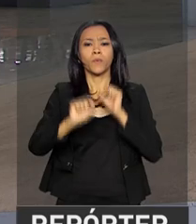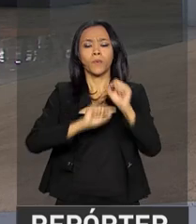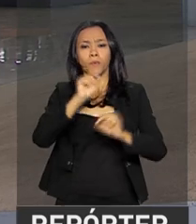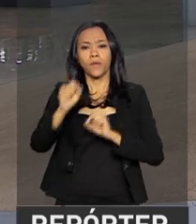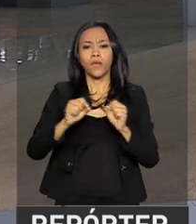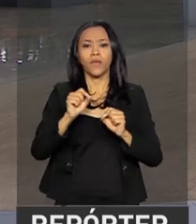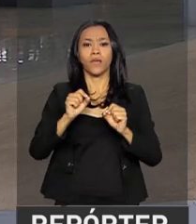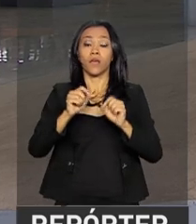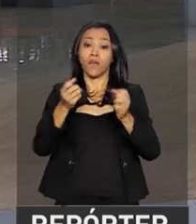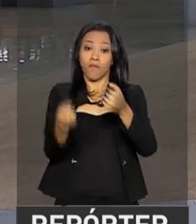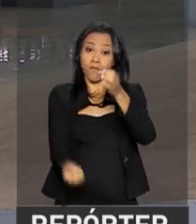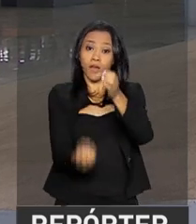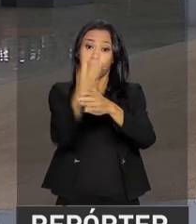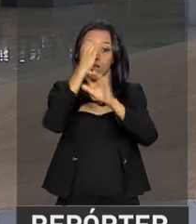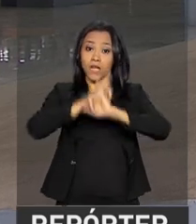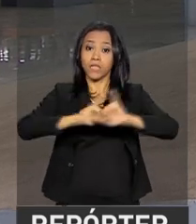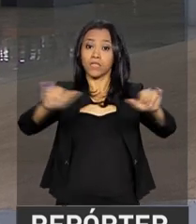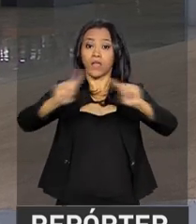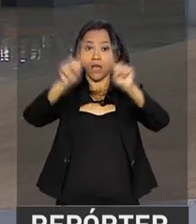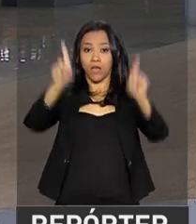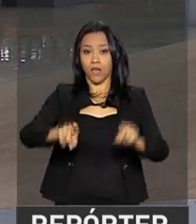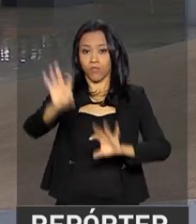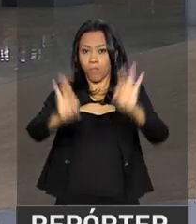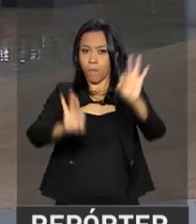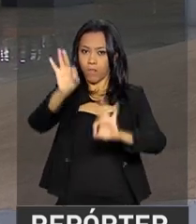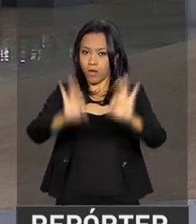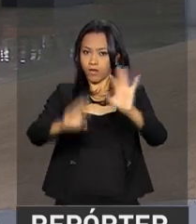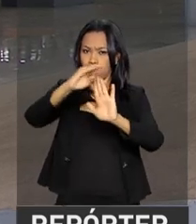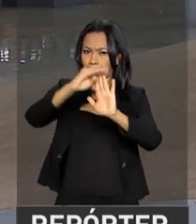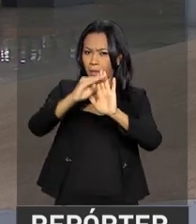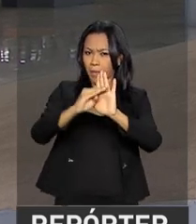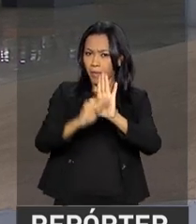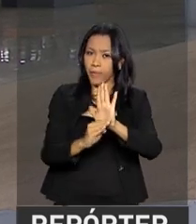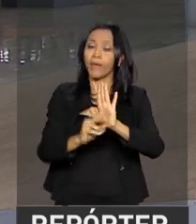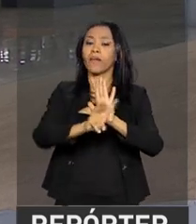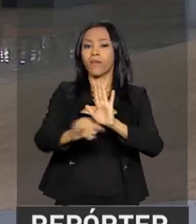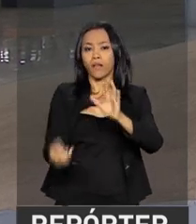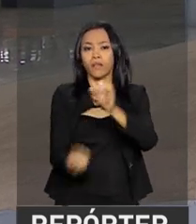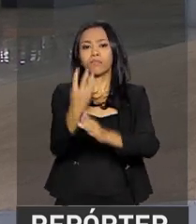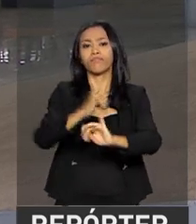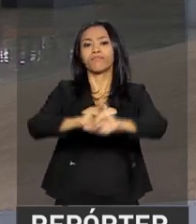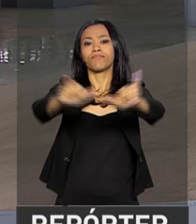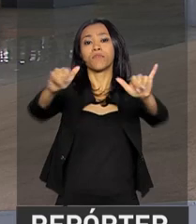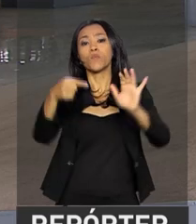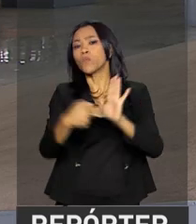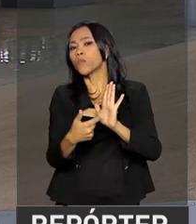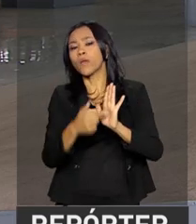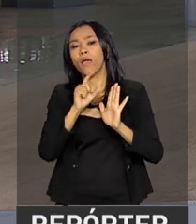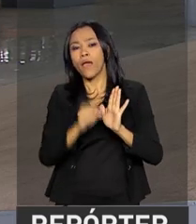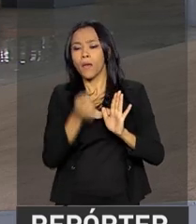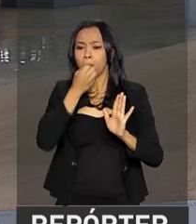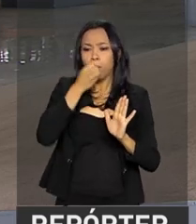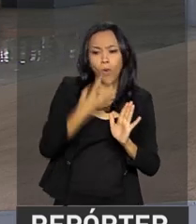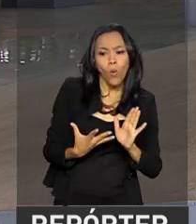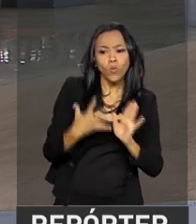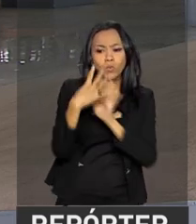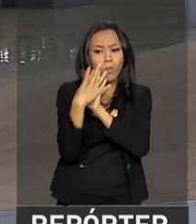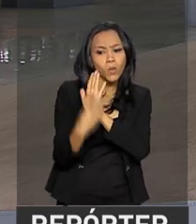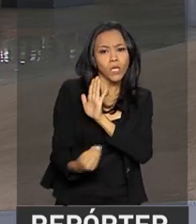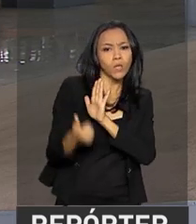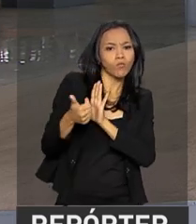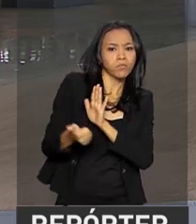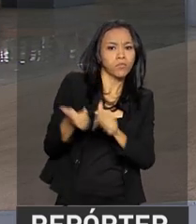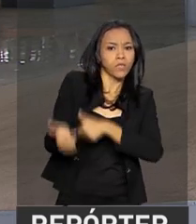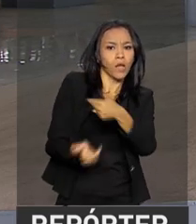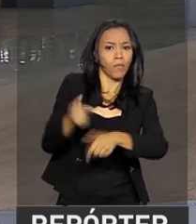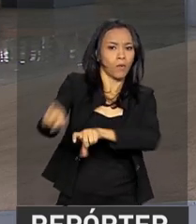agromais integridade esse plano entre outras medidas ele vai reconhecer boas práticas no campo é do ponto de vista